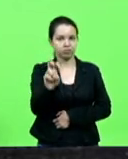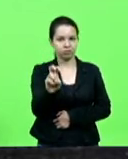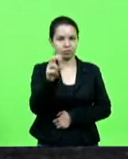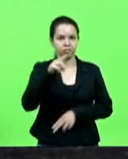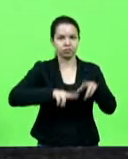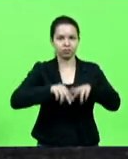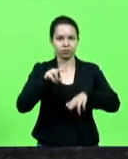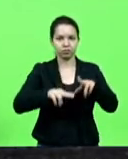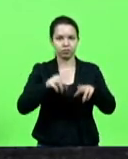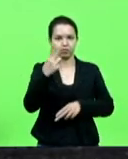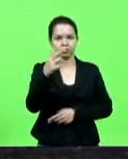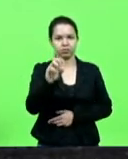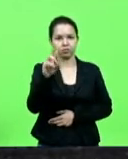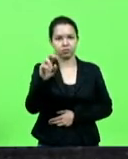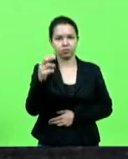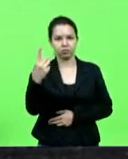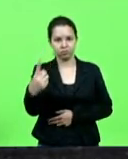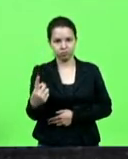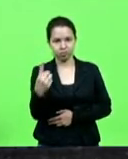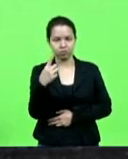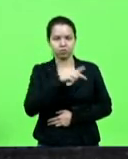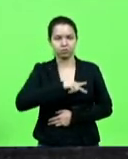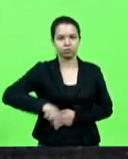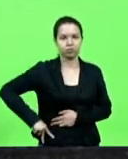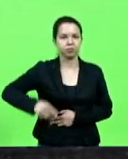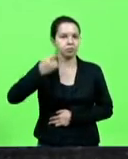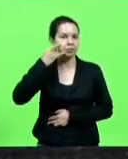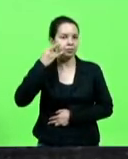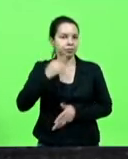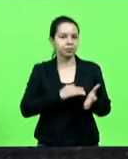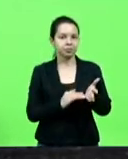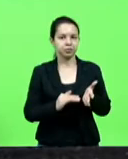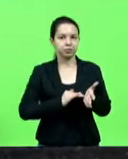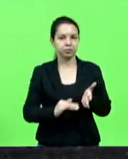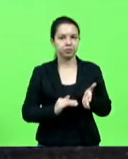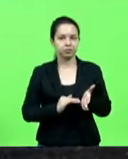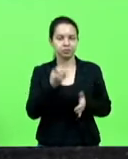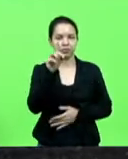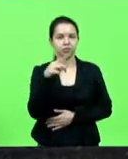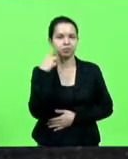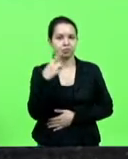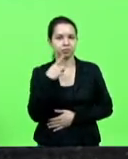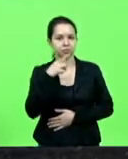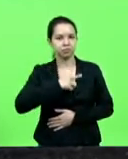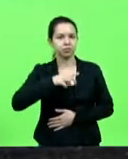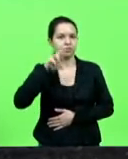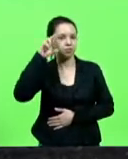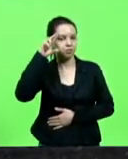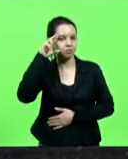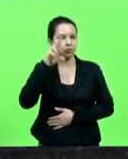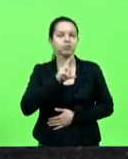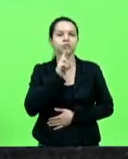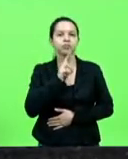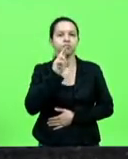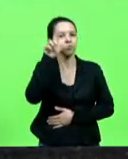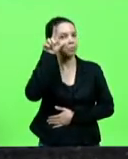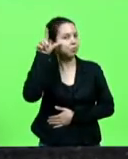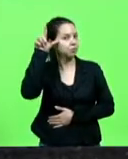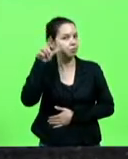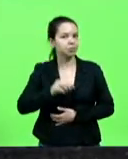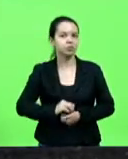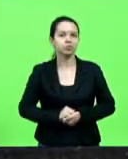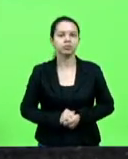2021. Presidência, deputado Mauro de Nadal, secretaria, deputados Ricardo Alba, Rodrigo Minoto e Laércio Schuster.